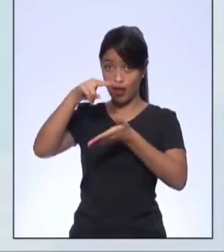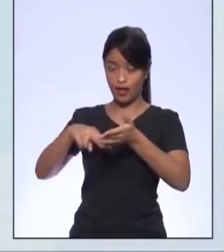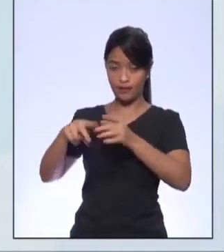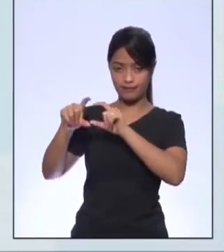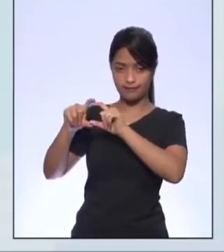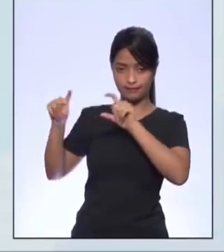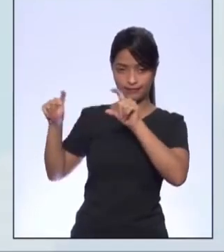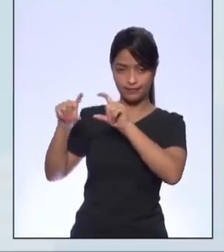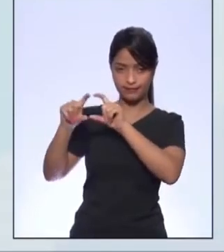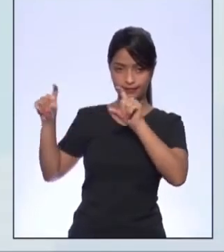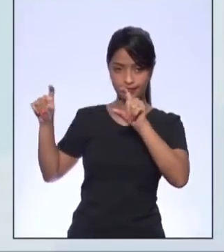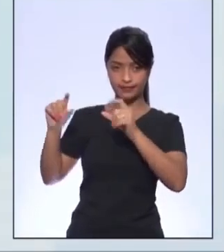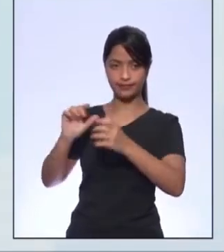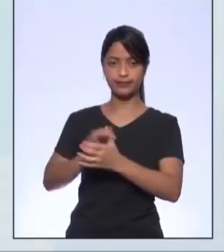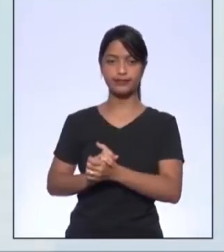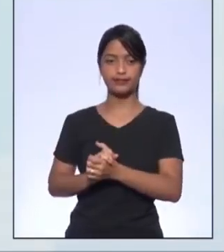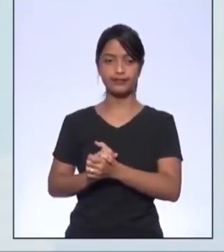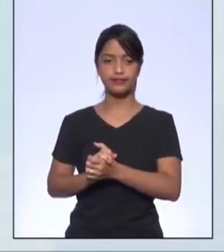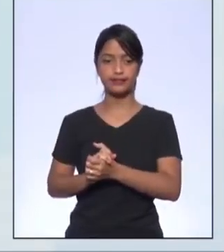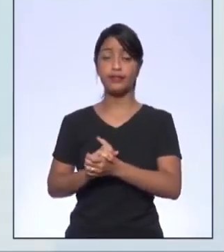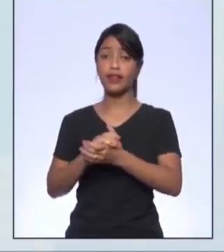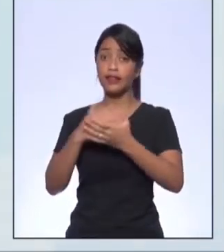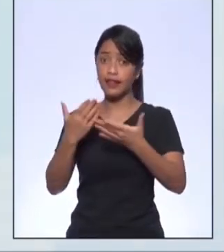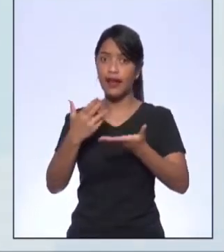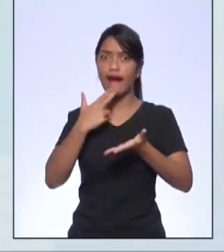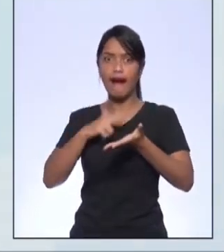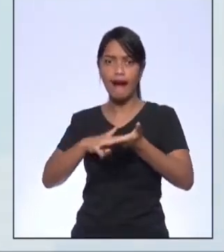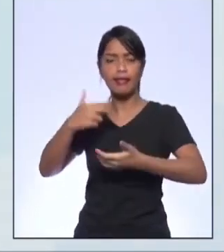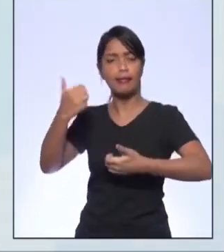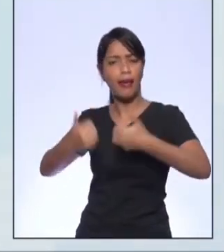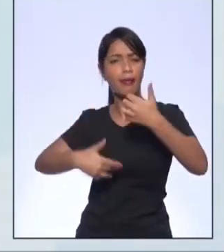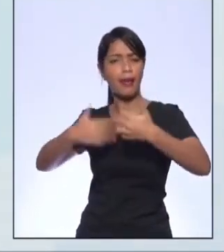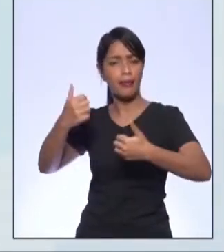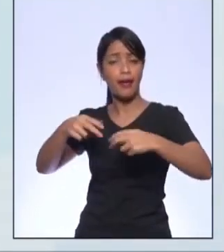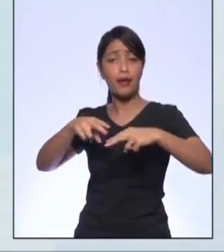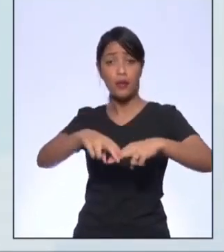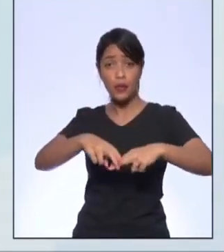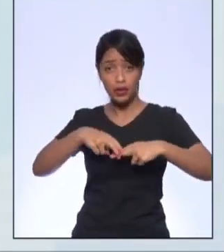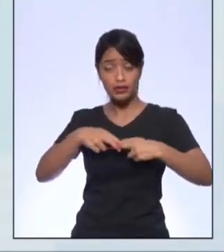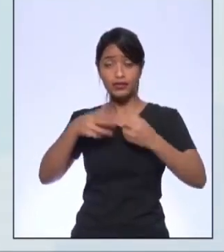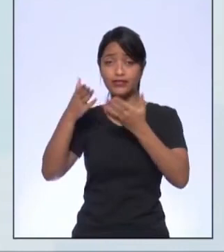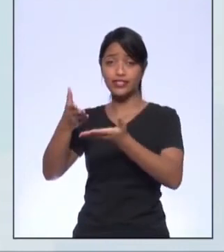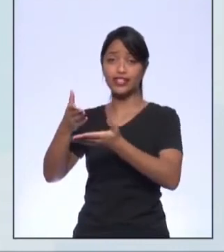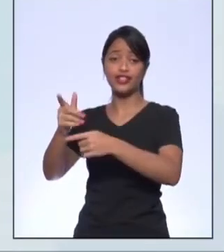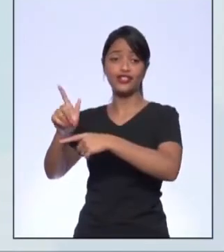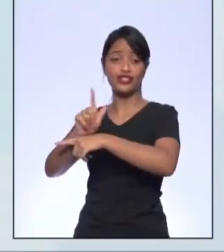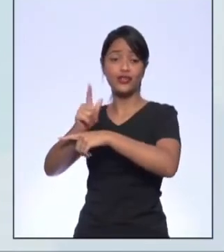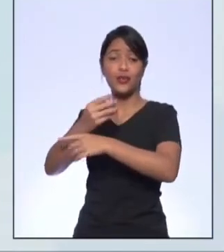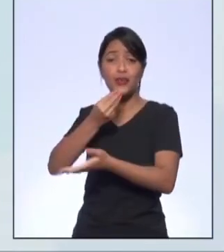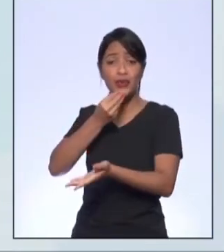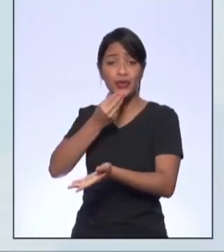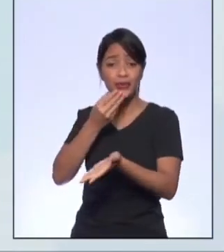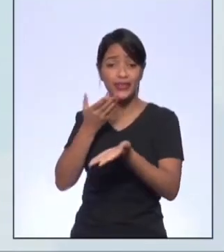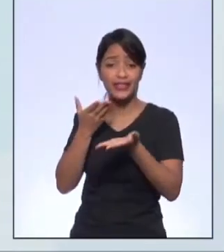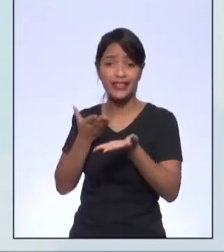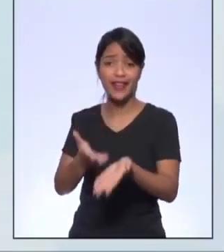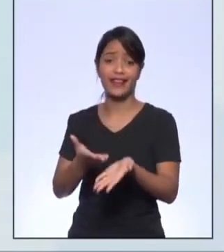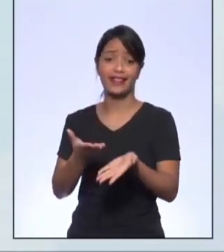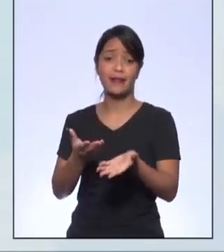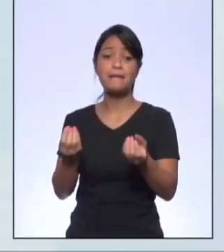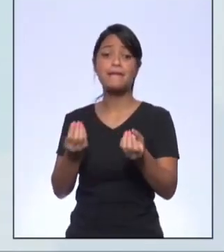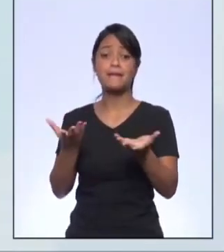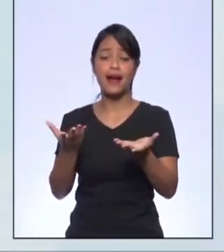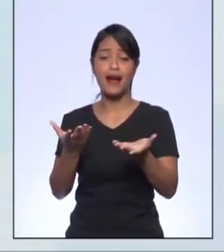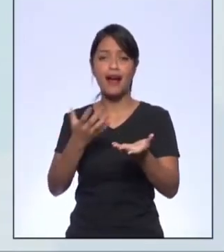tela. Diante do exposto, senhor diretor, sua gestão tem uma oportunidade singular de acabar